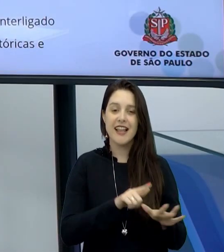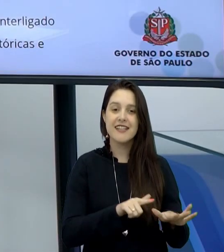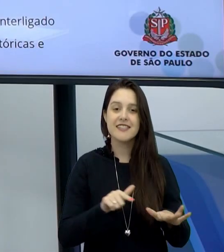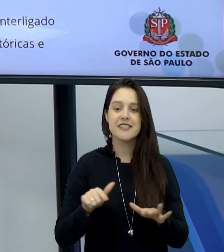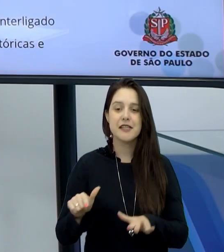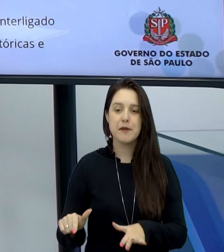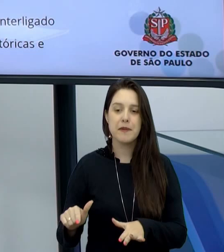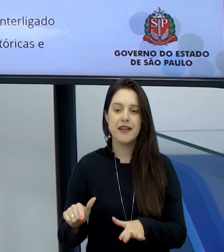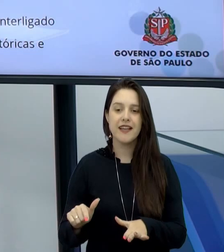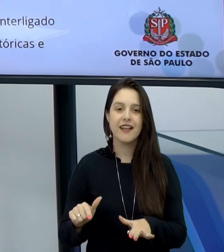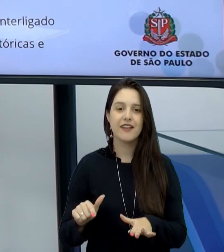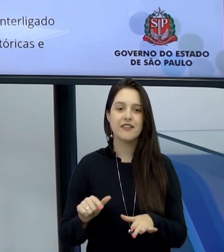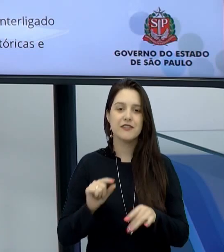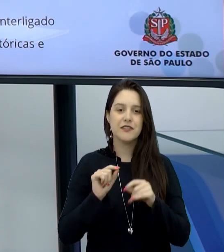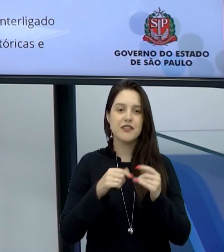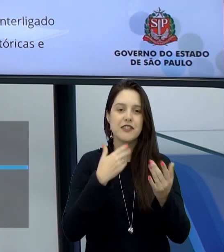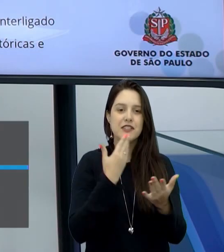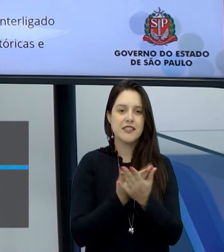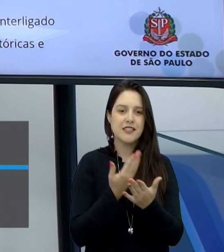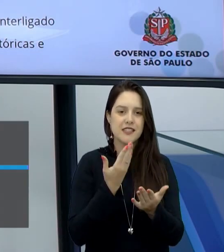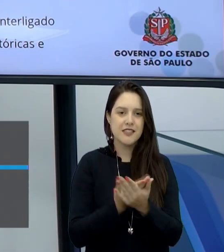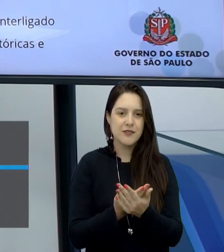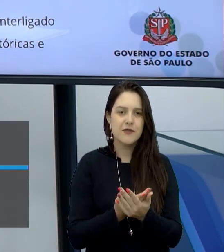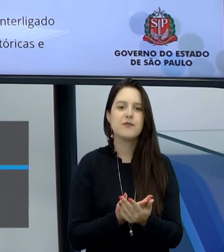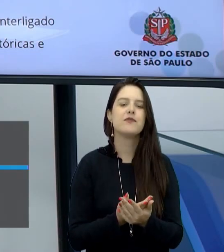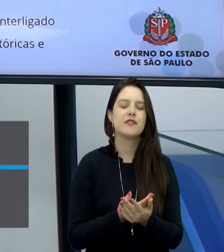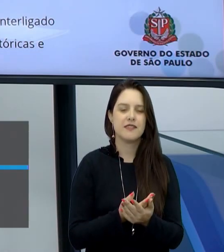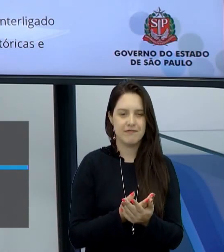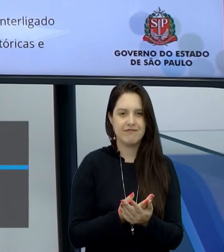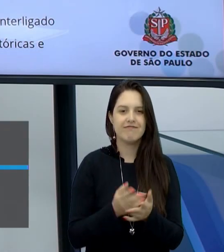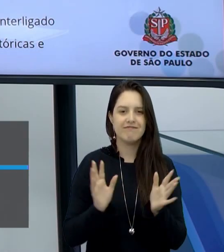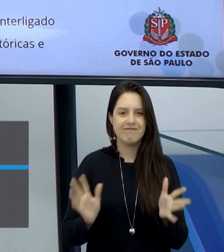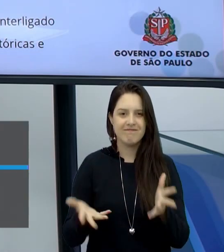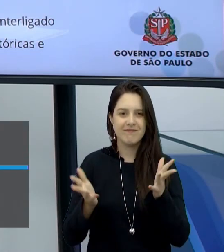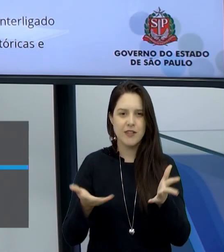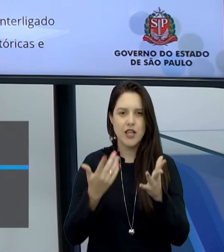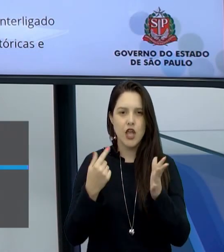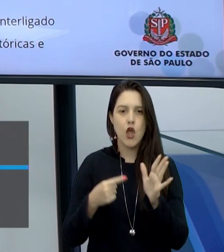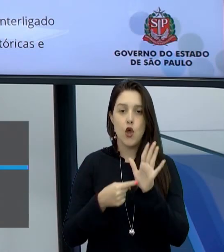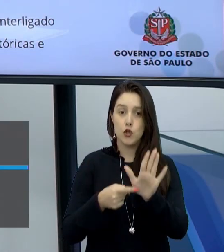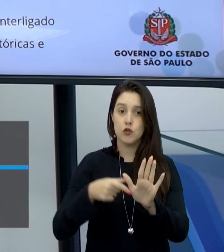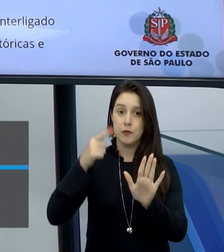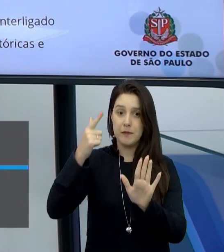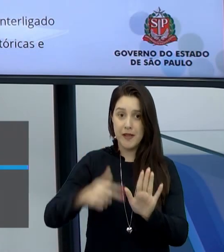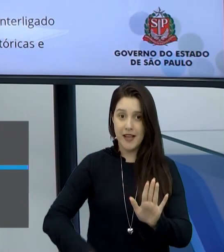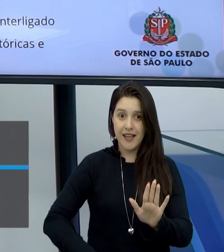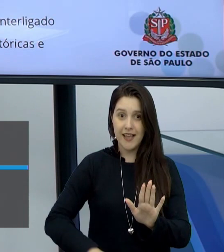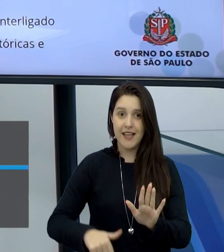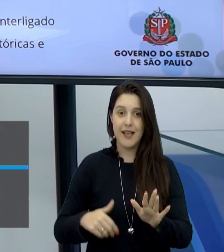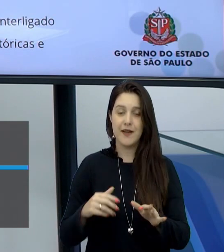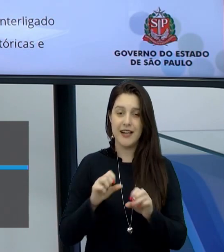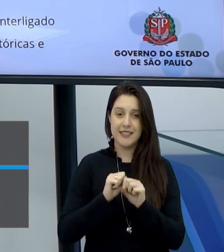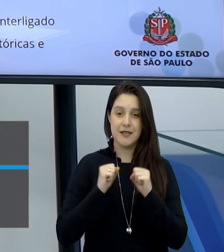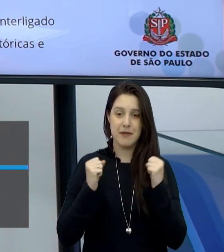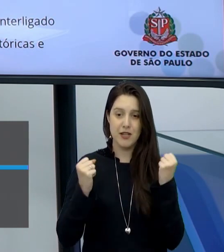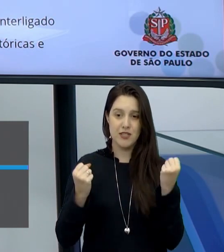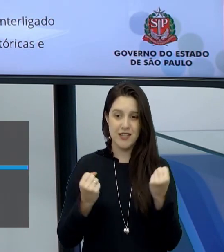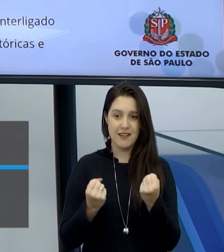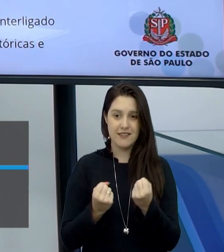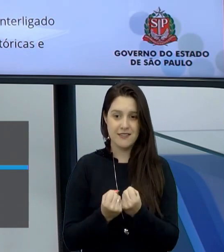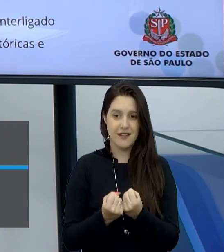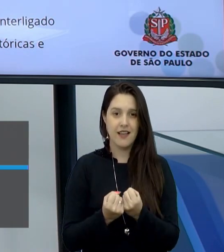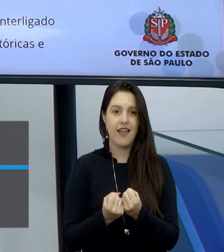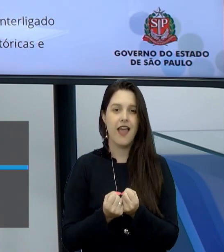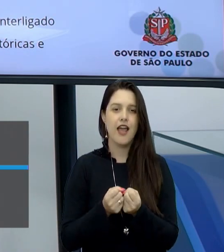né, semanas de estudos intensivos. Então eu trouxe novamente aqui a nossa sistematização para que a gente